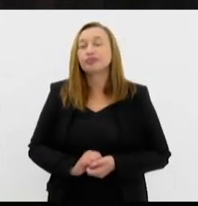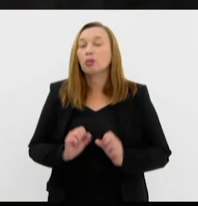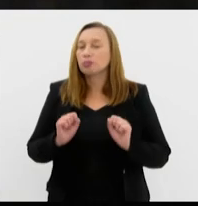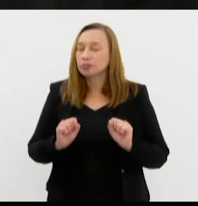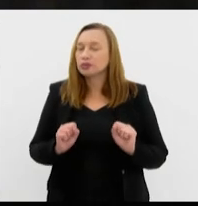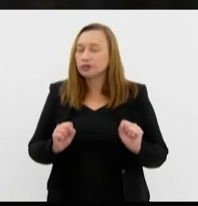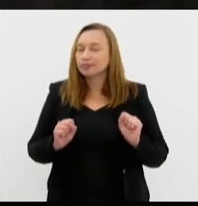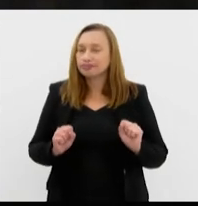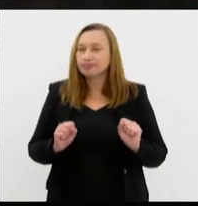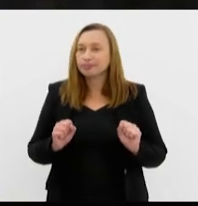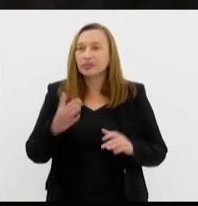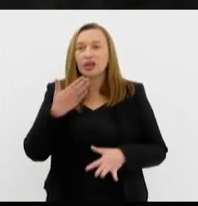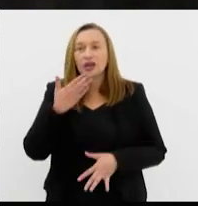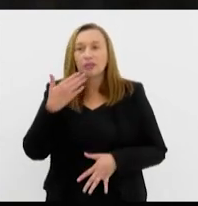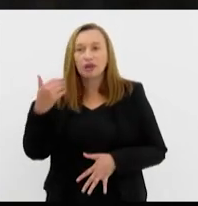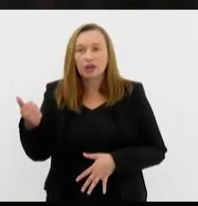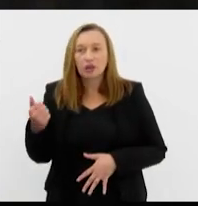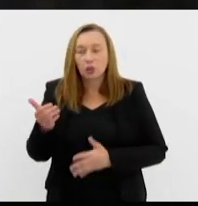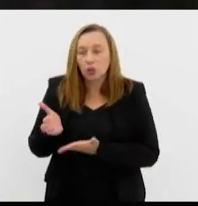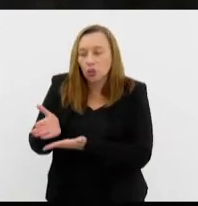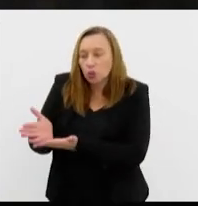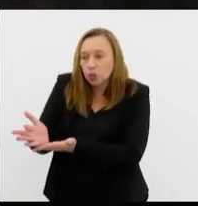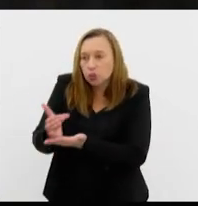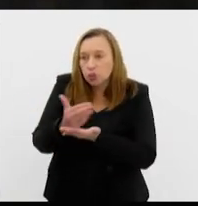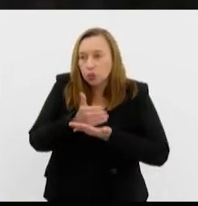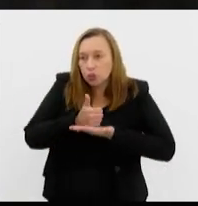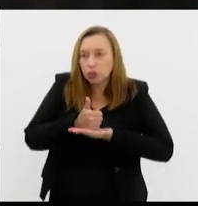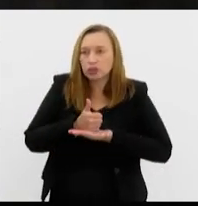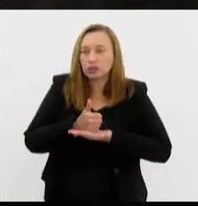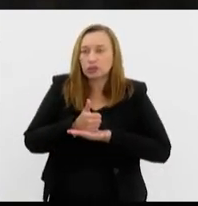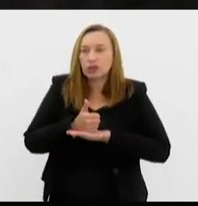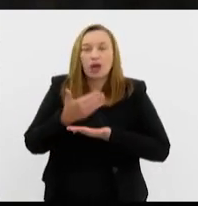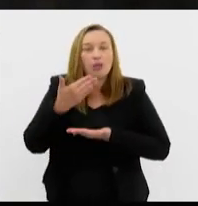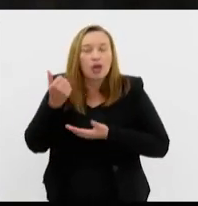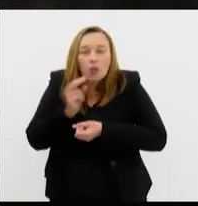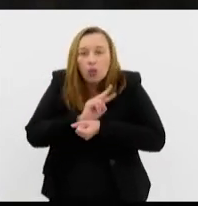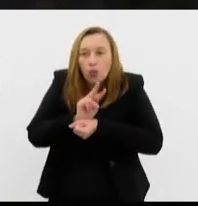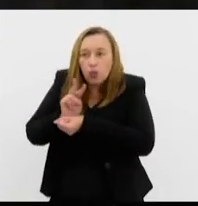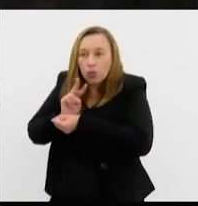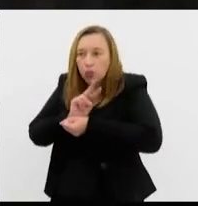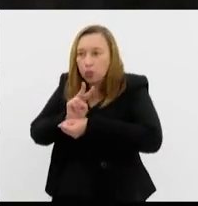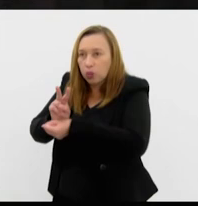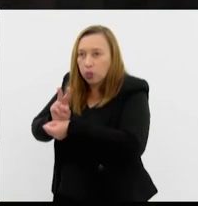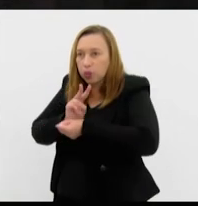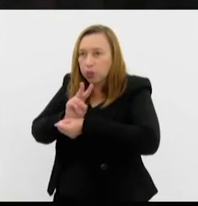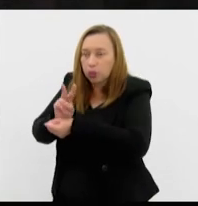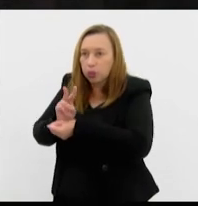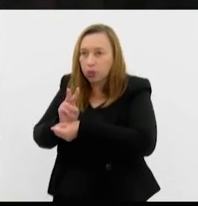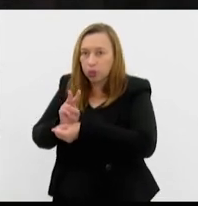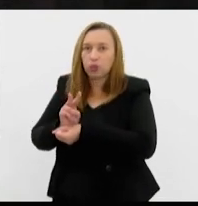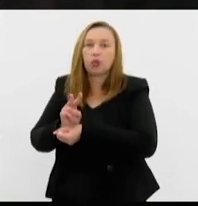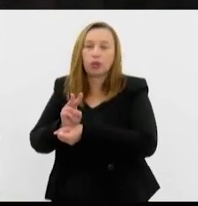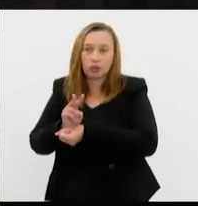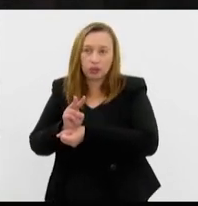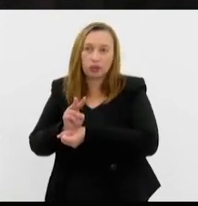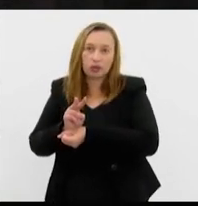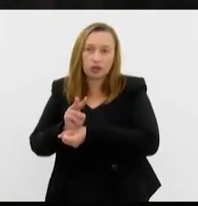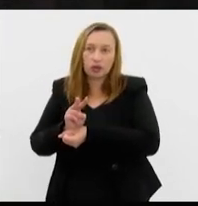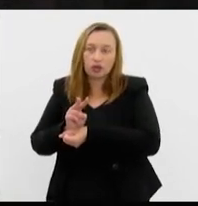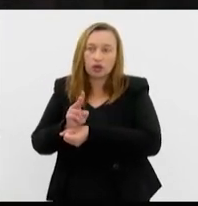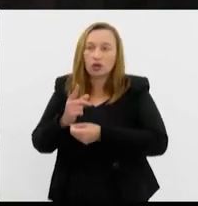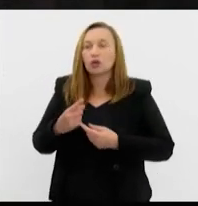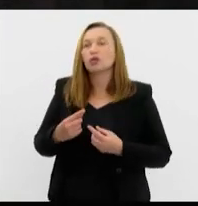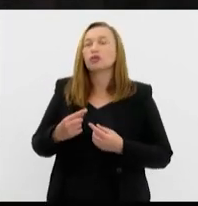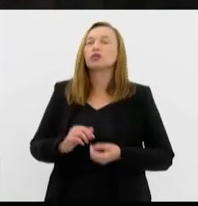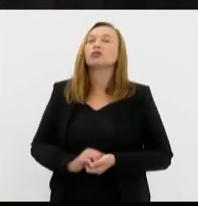possa melhorar a sua arrecadação, com melhor fiscalização nas barreiras fiscais, com combate